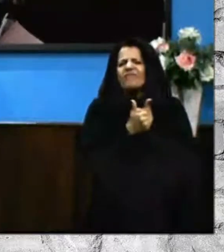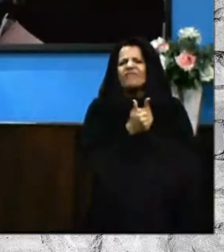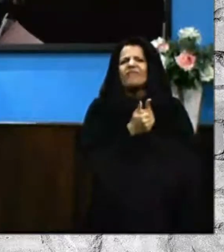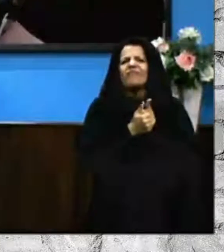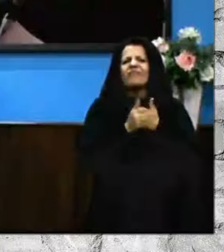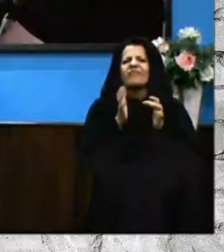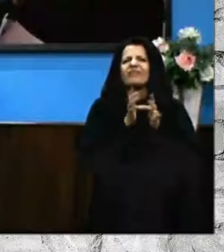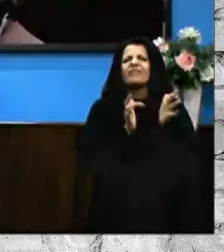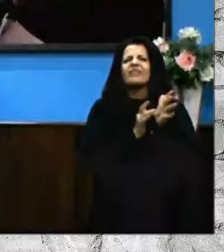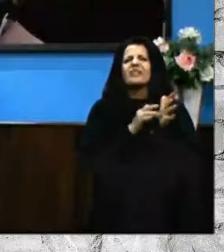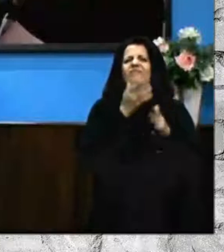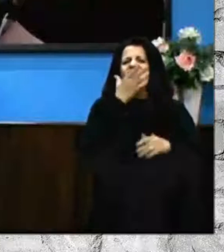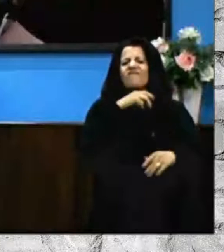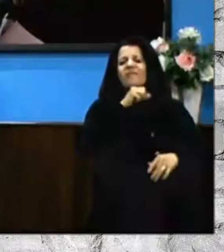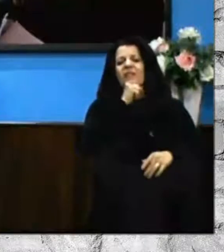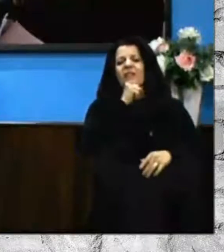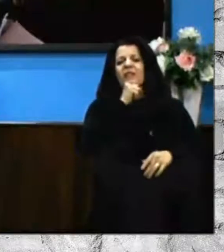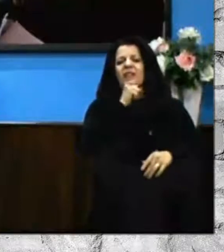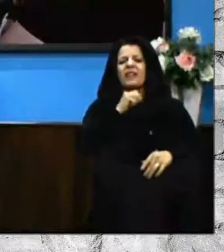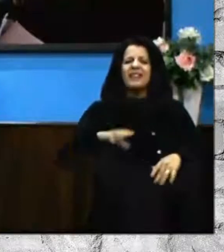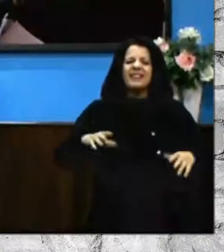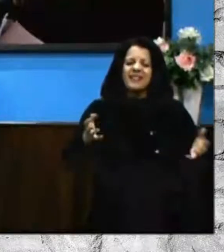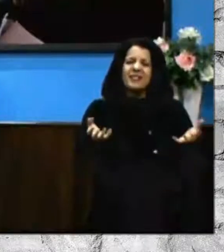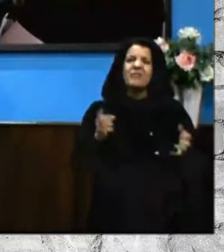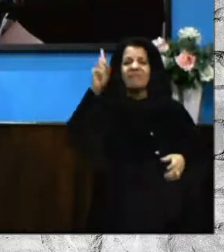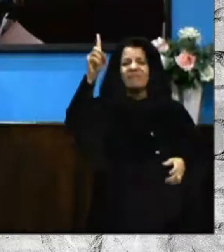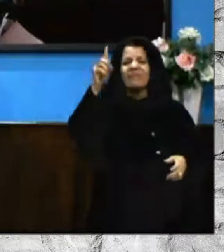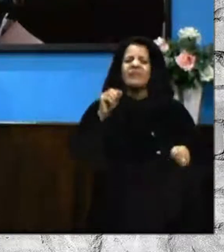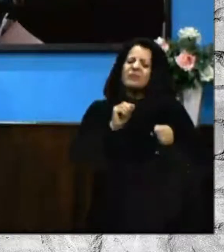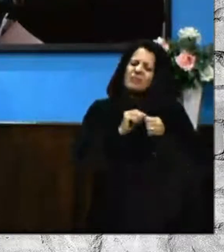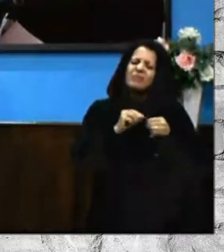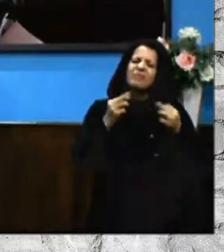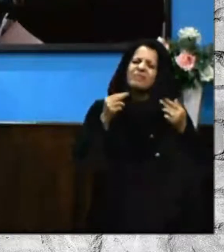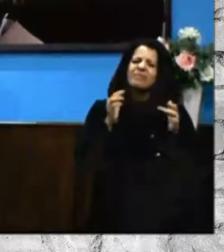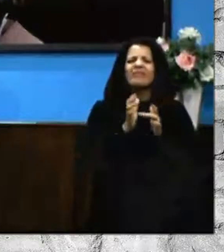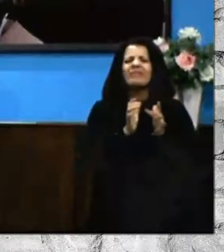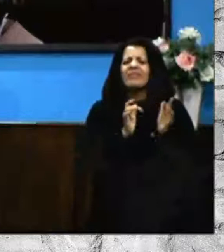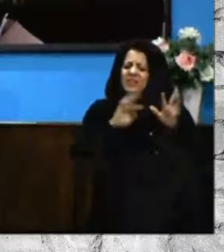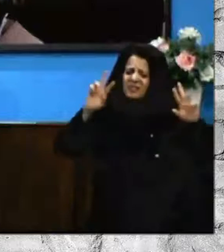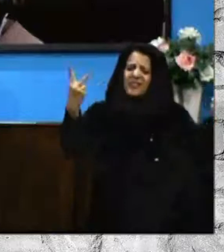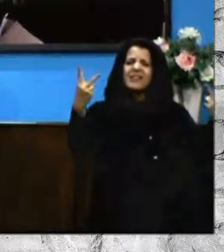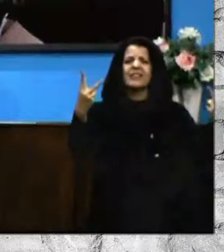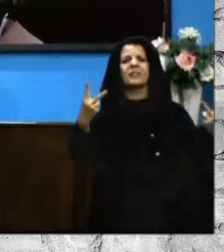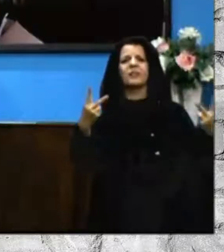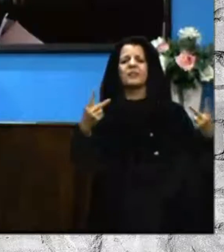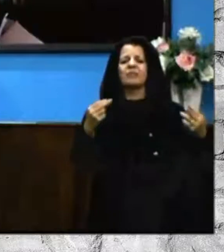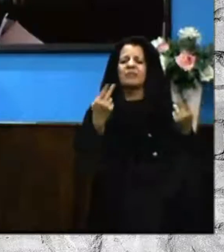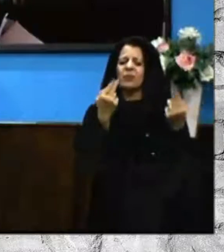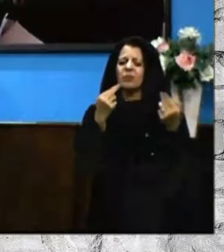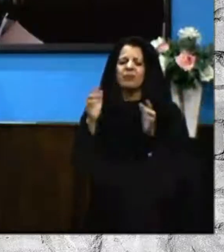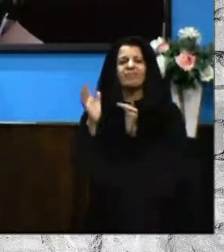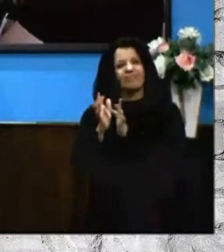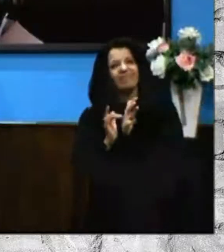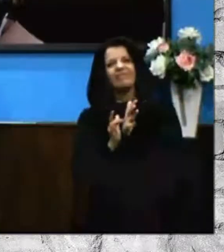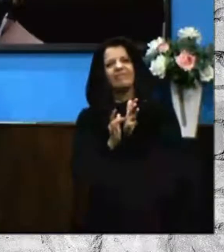Deus nos fazer mais que vencedores através dele, como vencedor ele foi. Que ele